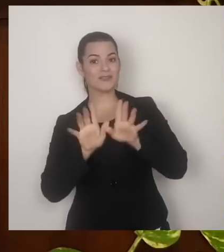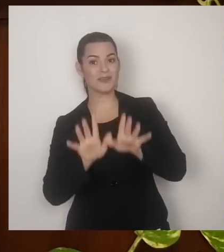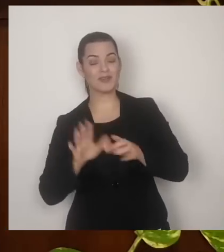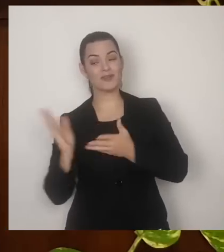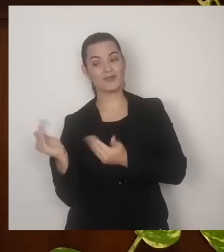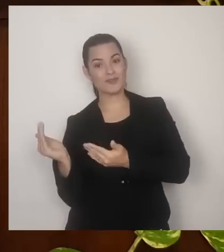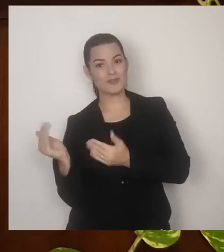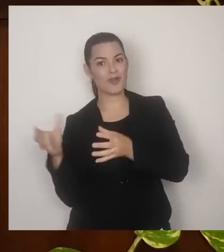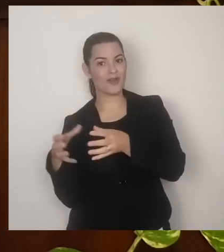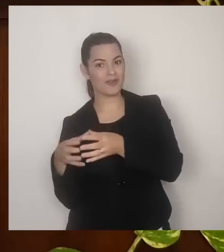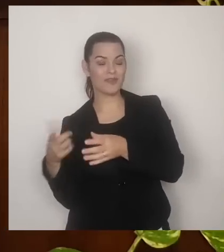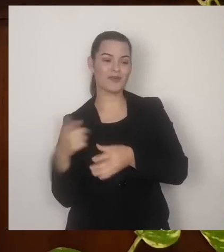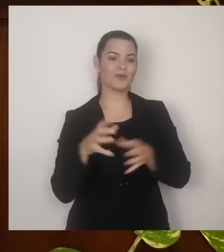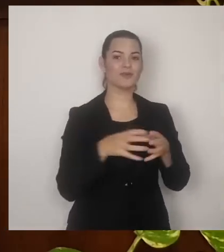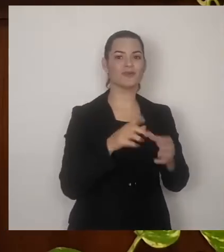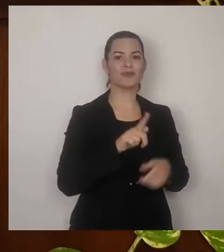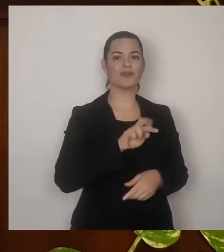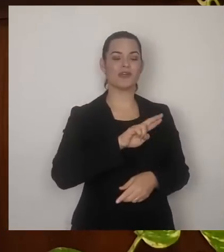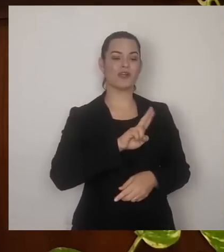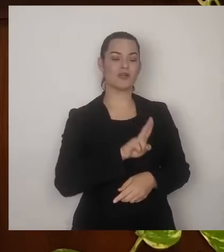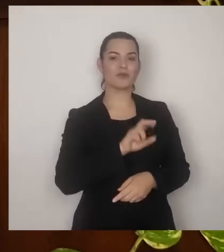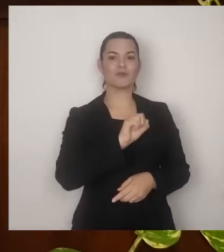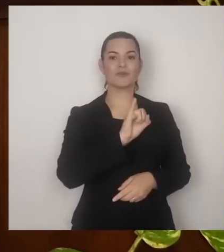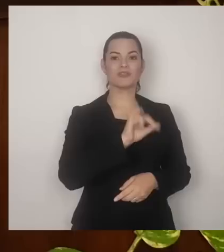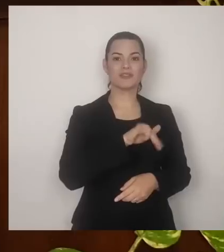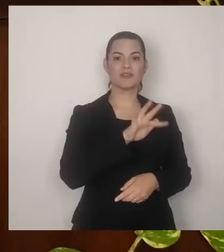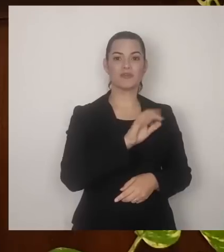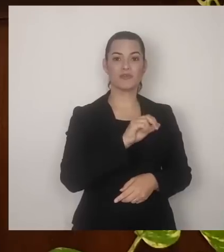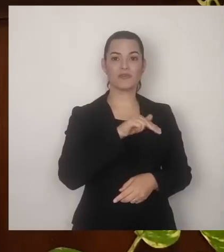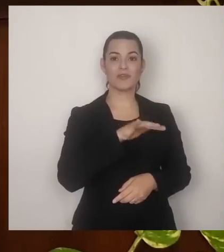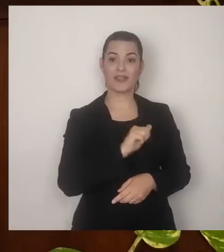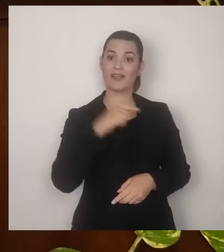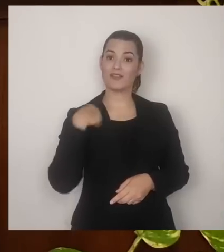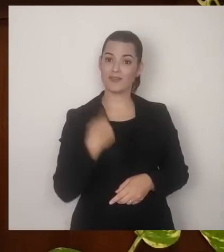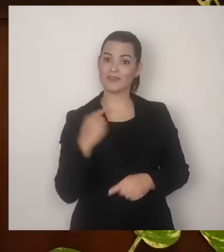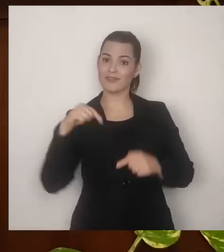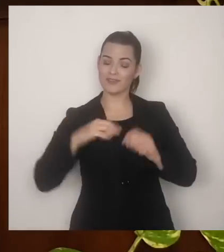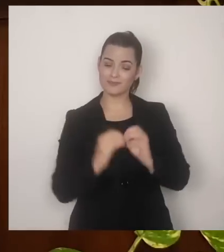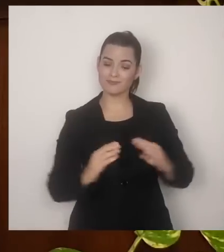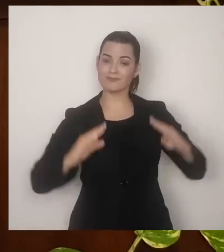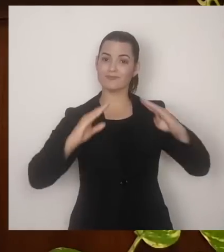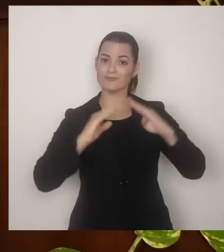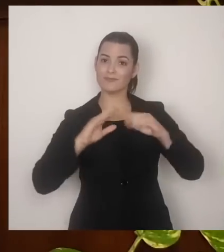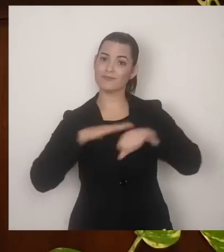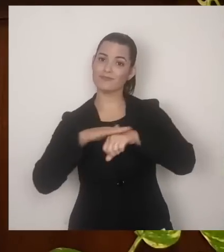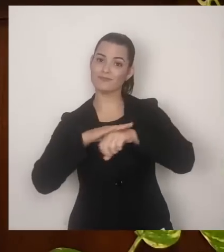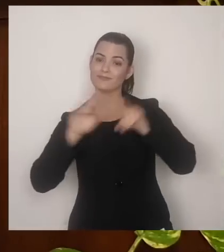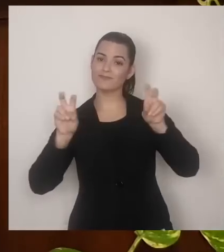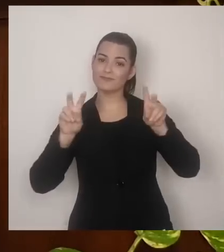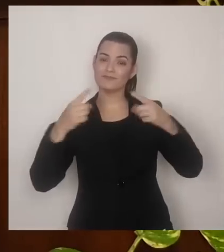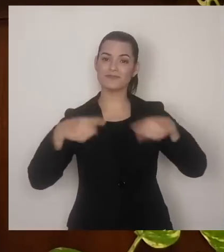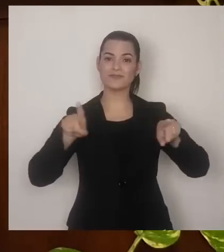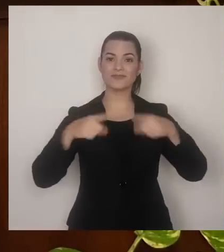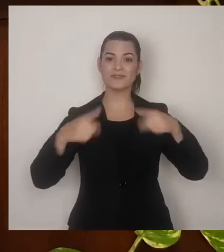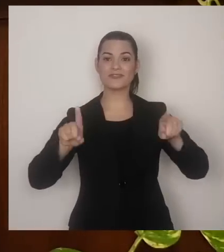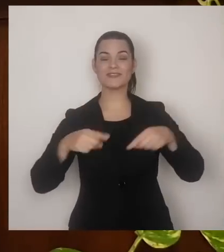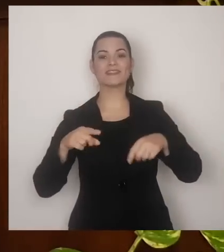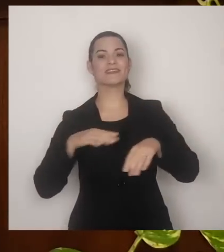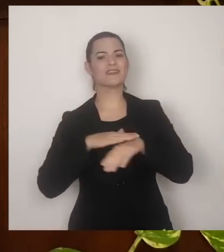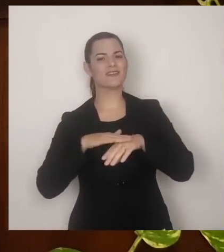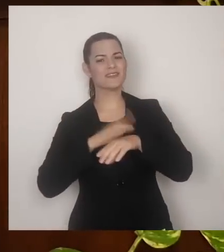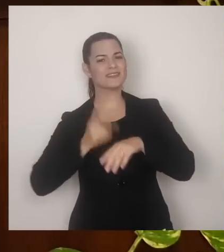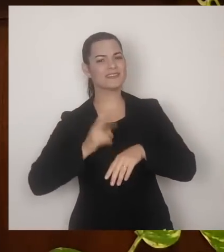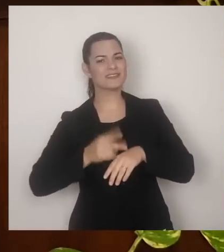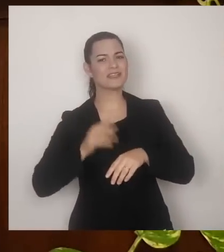Orquestra Agro-Sinfônica, e a gente está no Falando de Música, aqui no Saberes em Casa, esse espaço em que toda semana conversamos sobre o mundo mágico